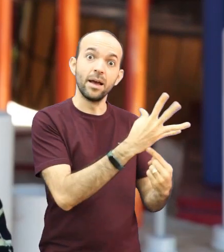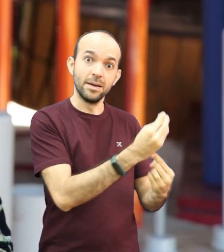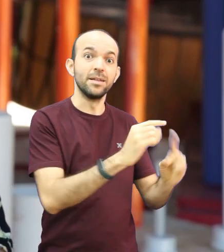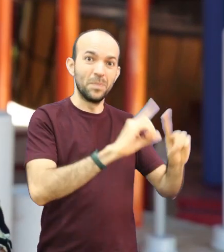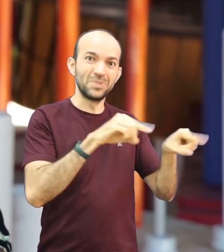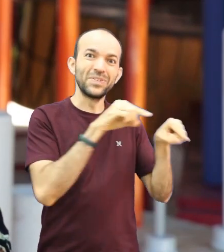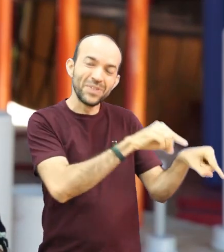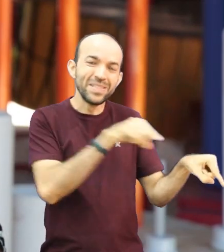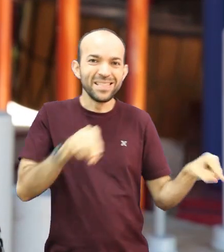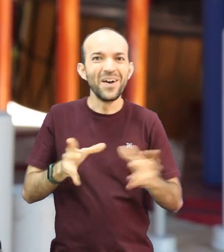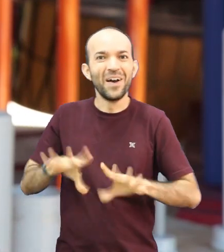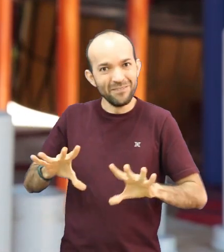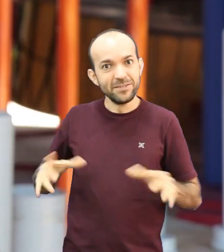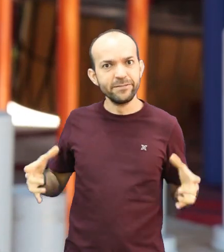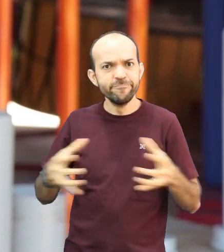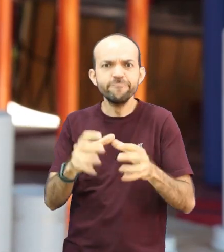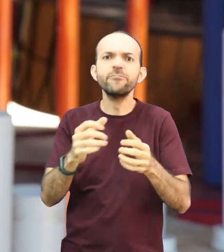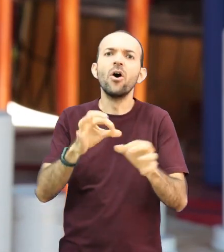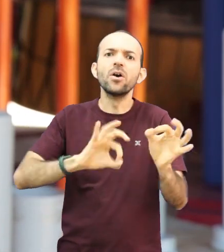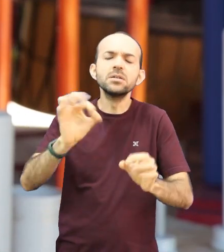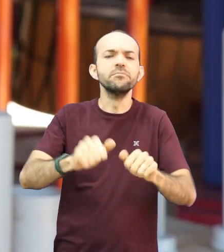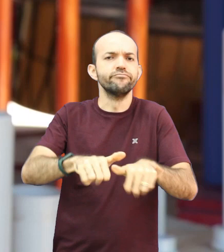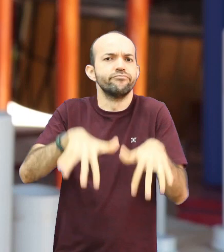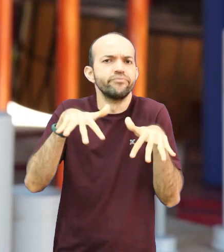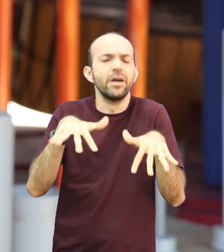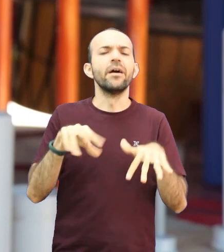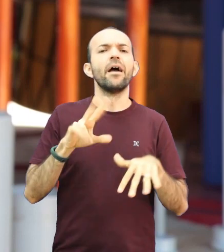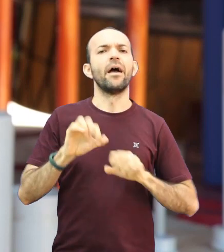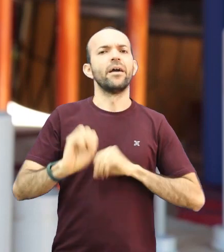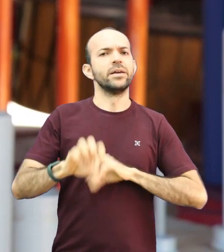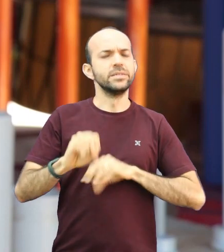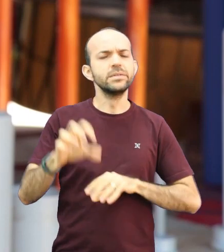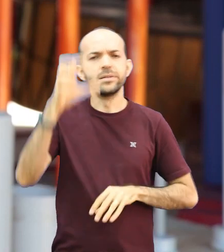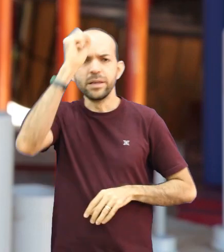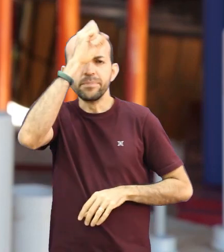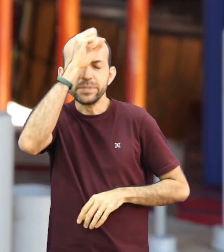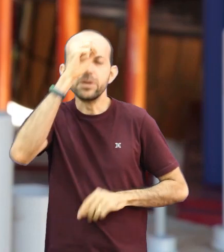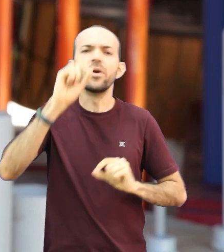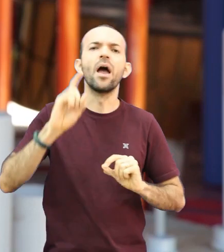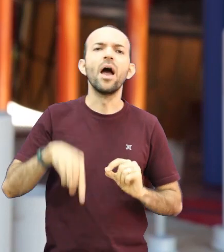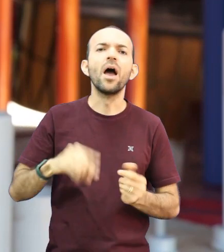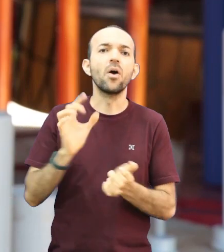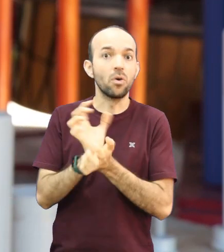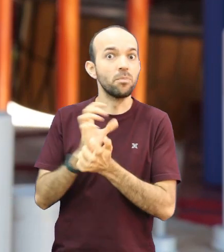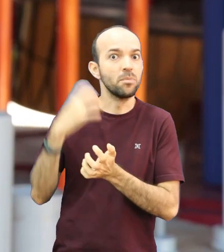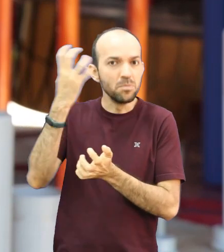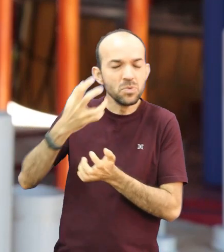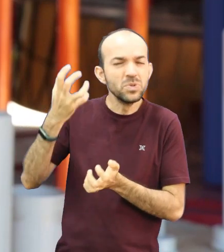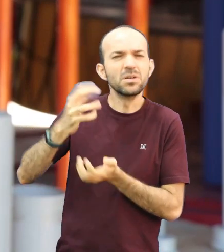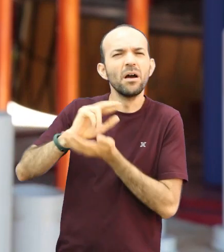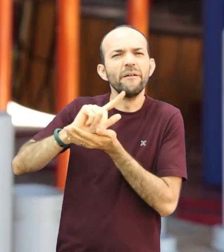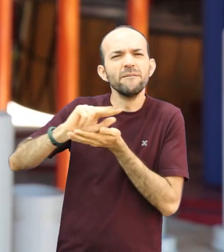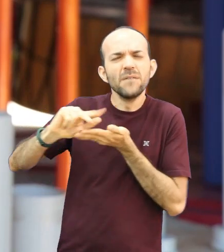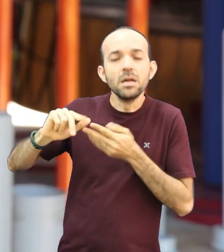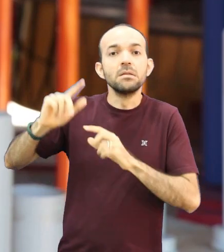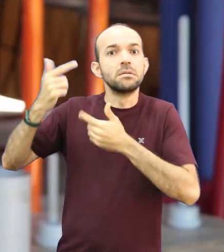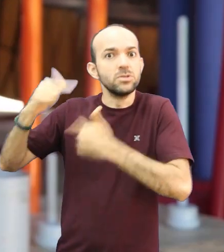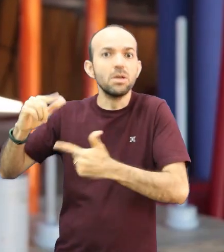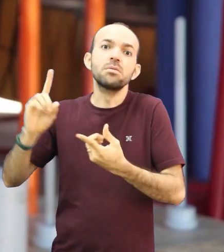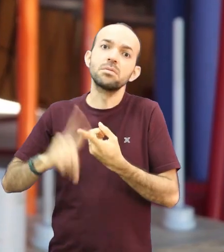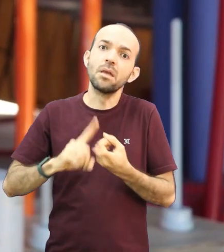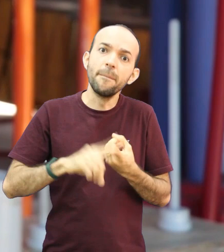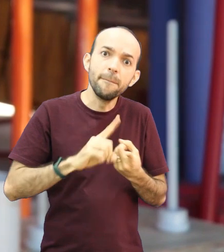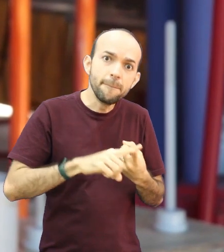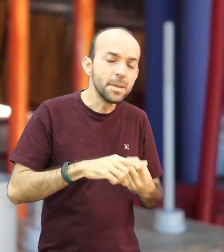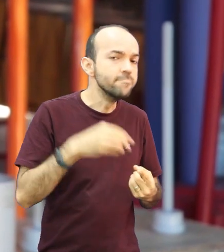cordas da UFC irá então desenvolver trabalhos com ensino aprendizagem de instrumentos musicais tradicionais e experimentais